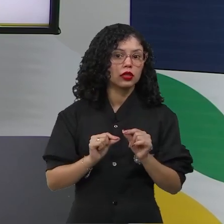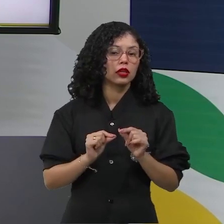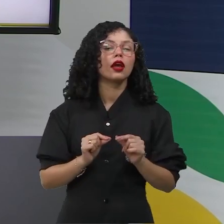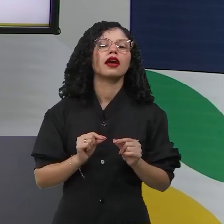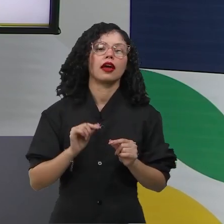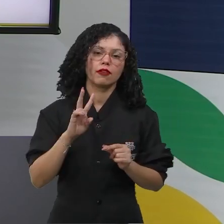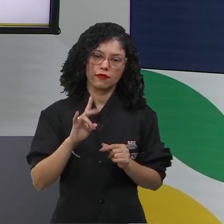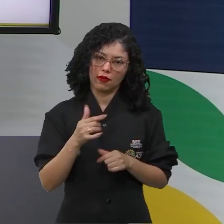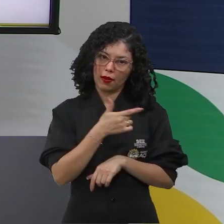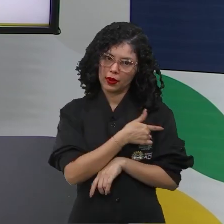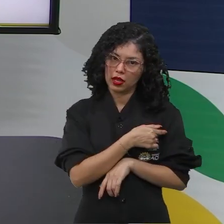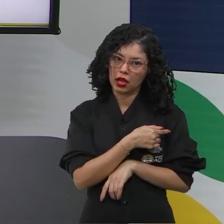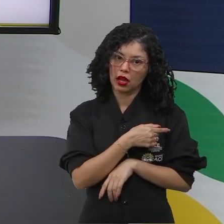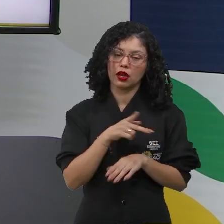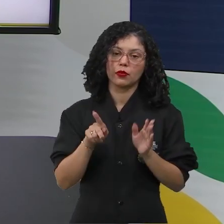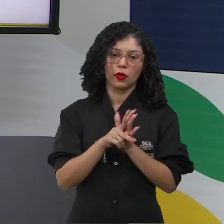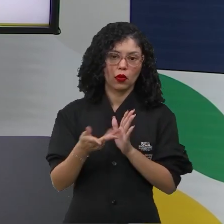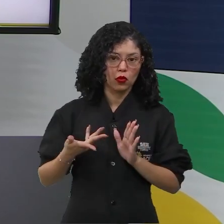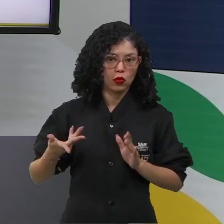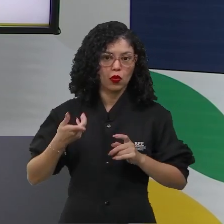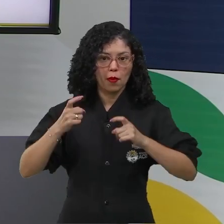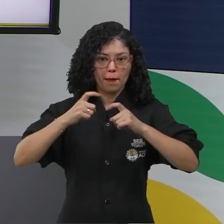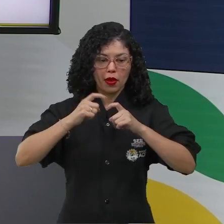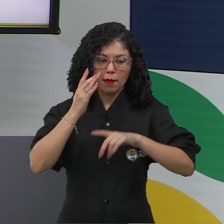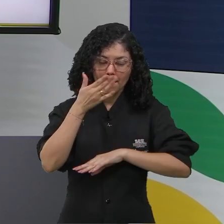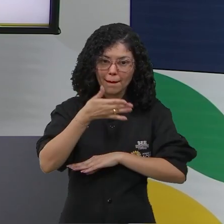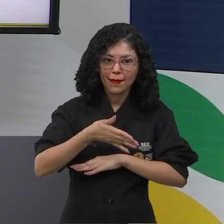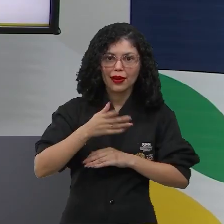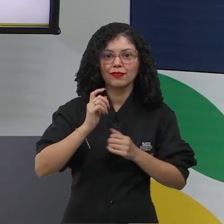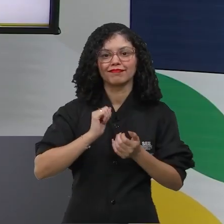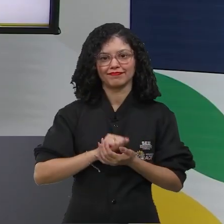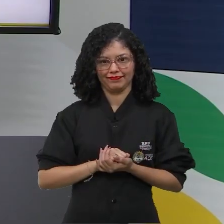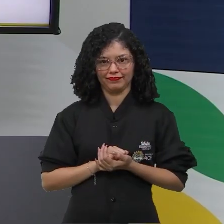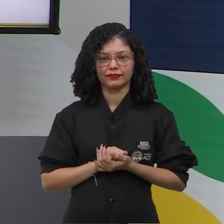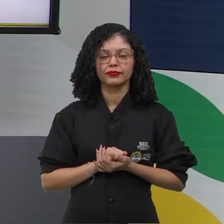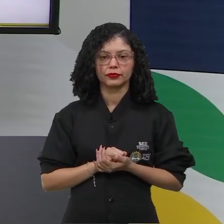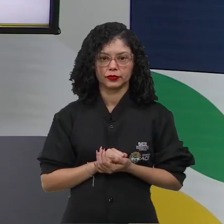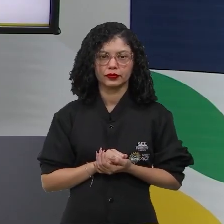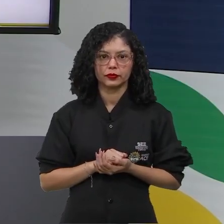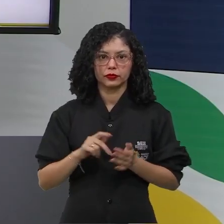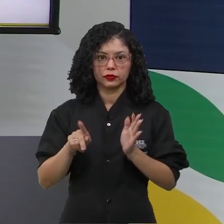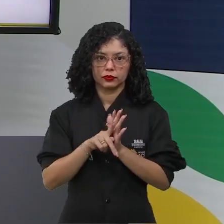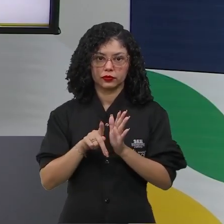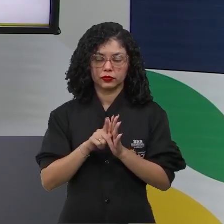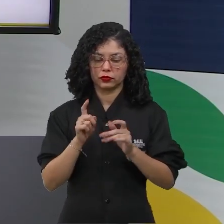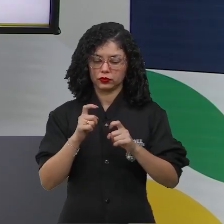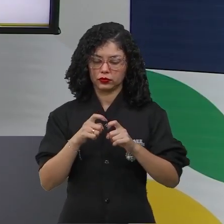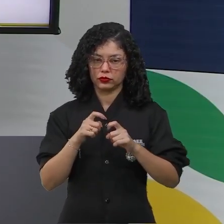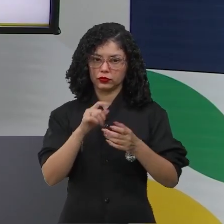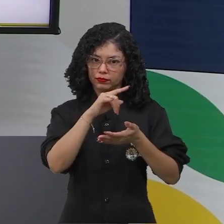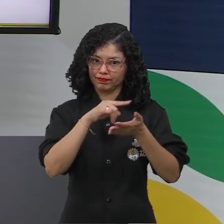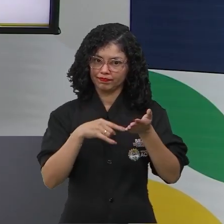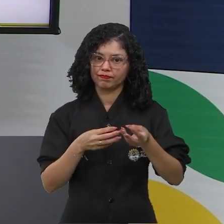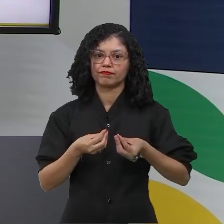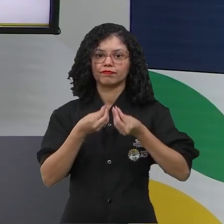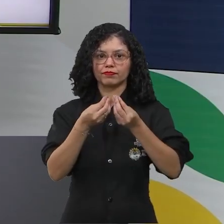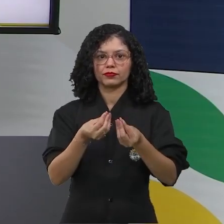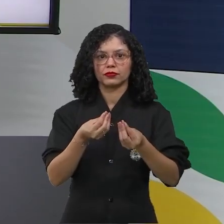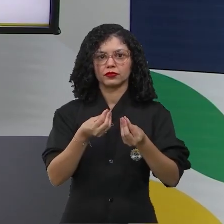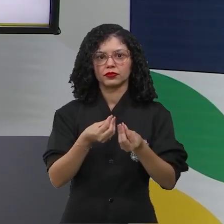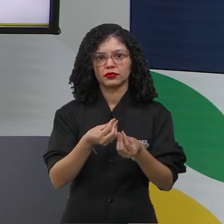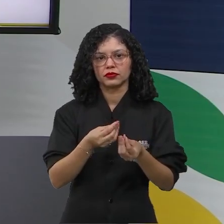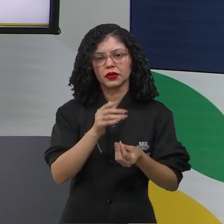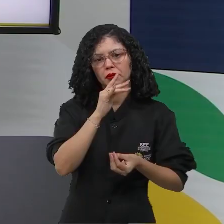Reposição hormonal. Com base em quê? Com base em direcionamento clínico, direcionamento médico. Não é, é porque eu tô